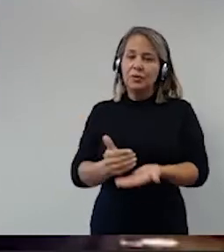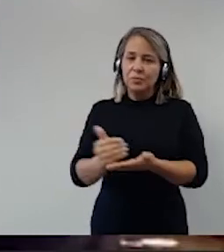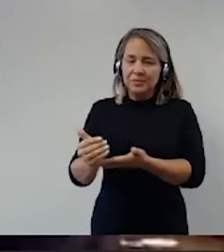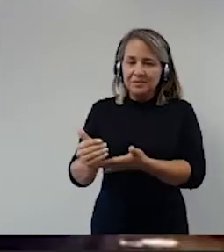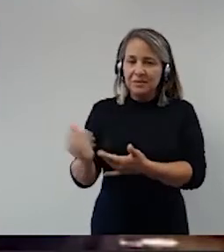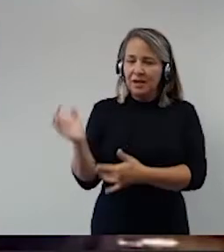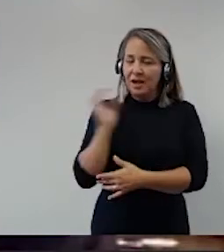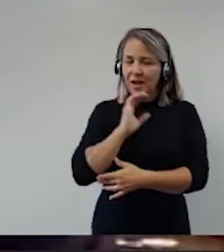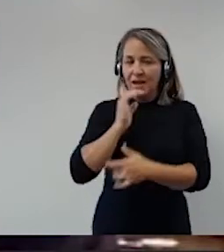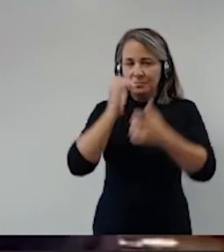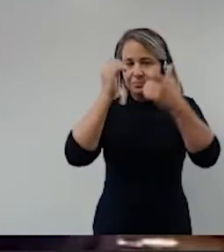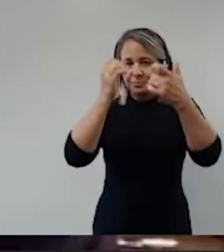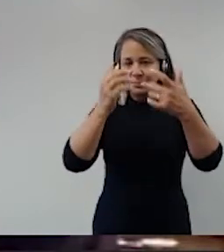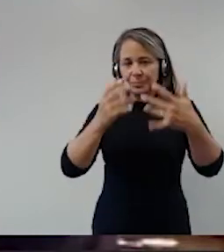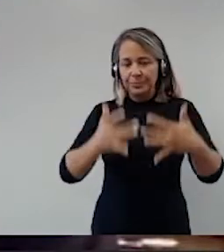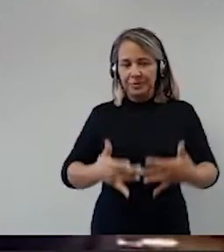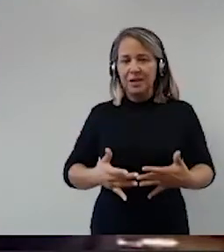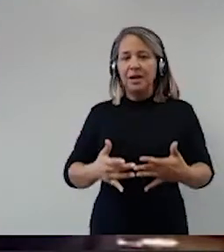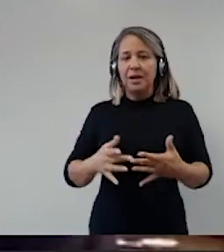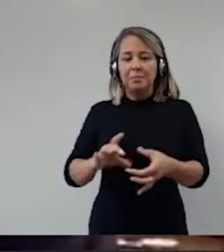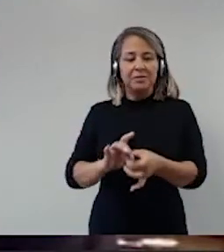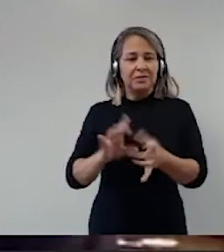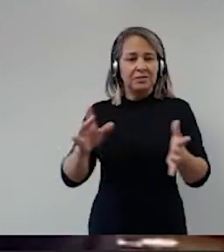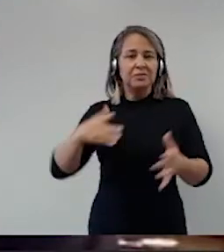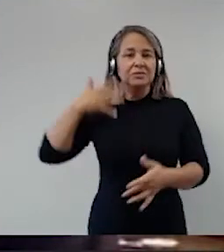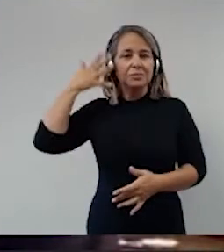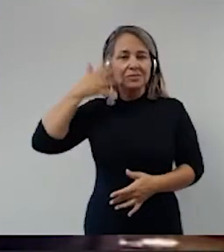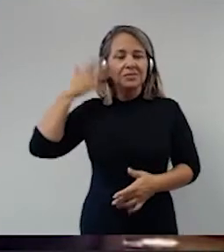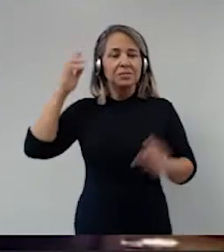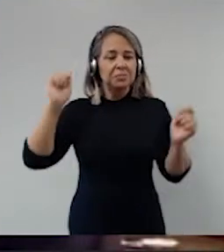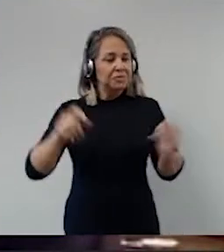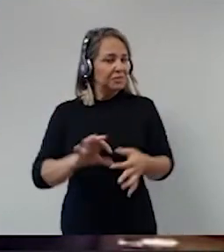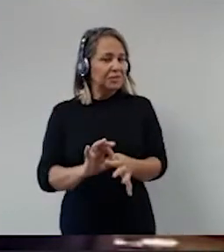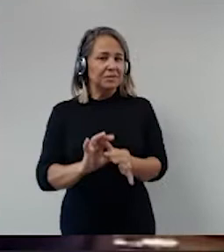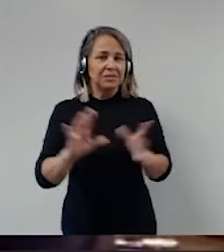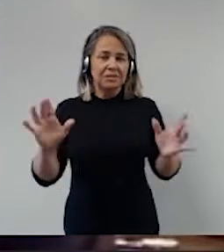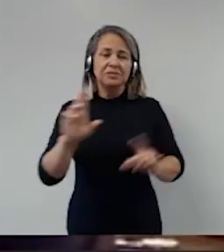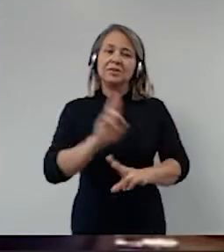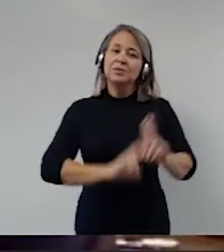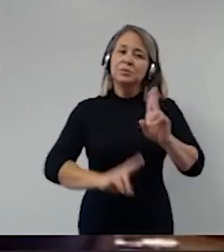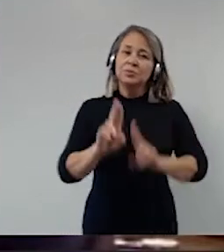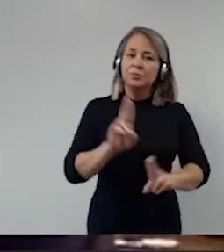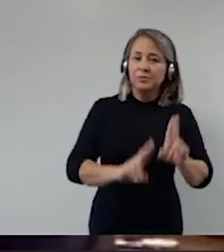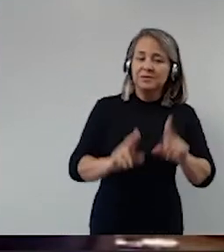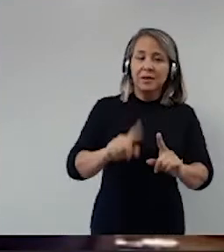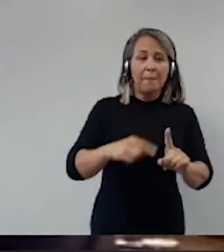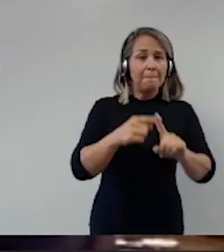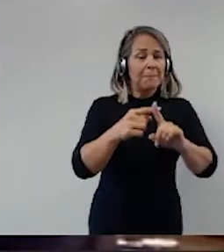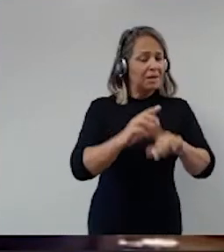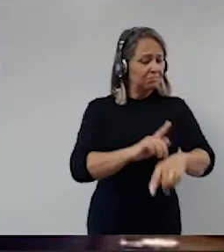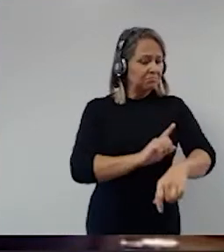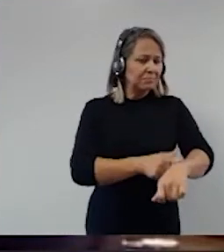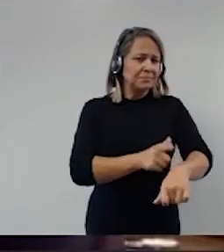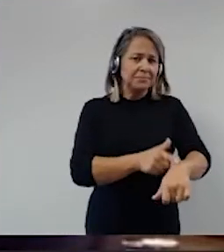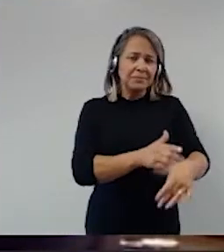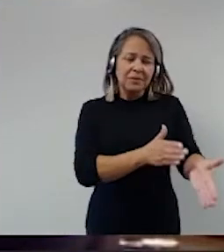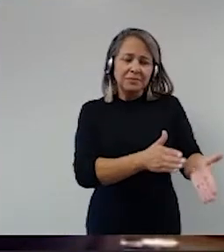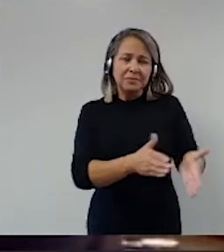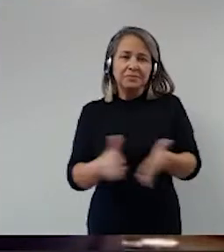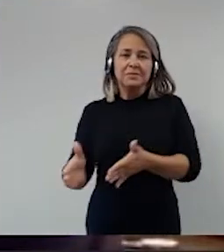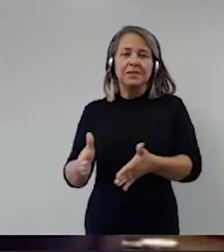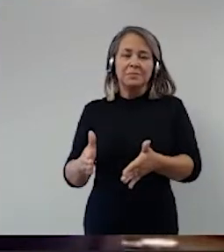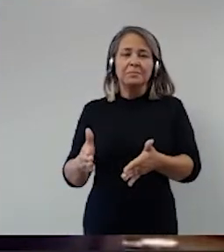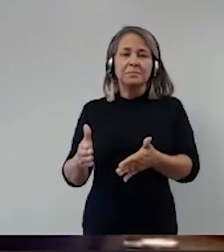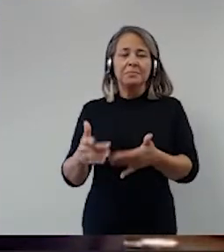considerações iniciais, para deixar que os nossos palestrantes possam sentir à vontade, utilizar o máximo de tempo para nos brindar com